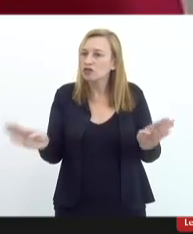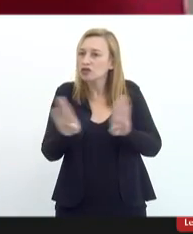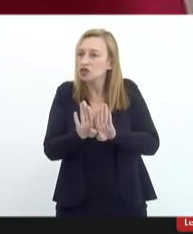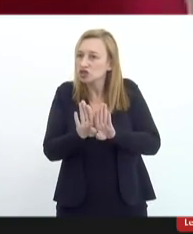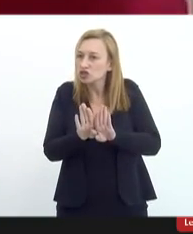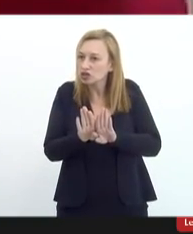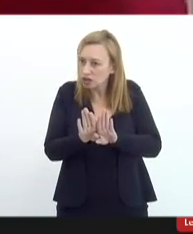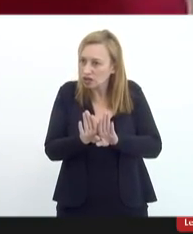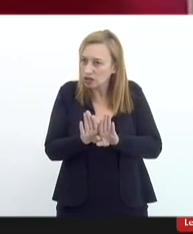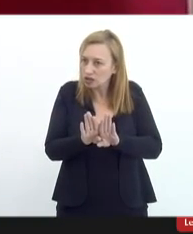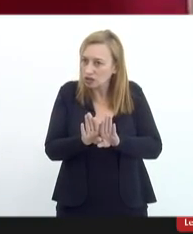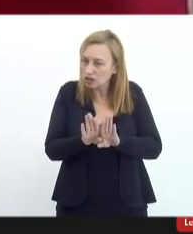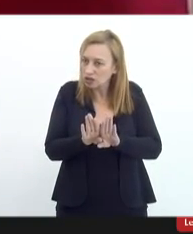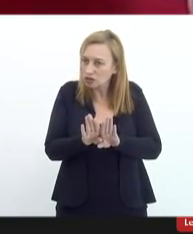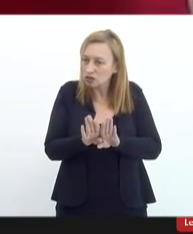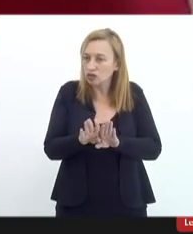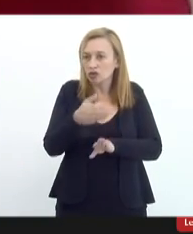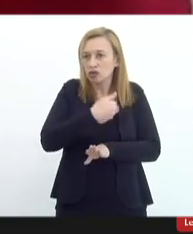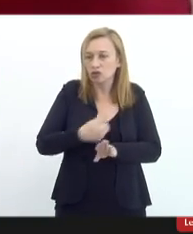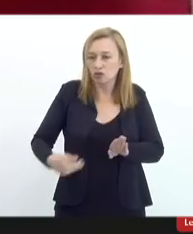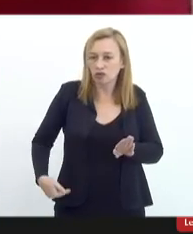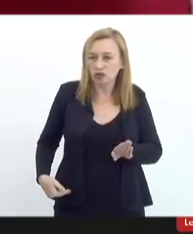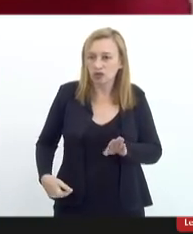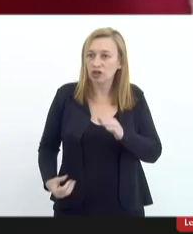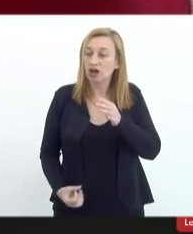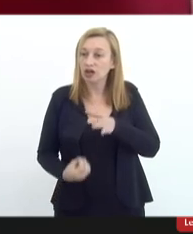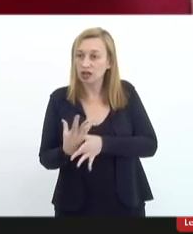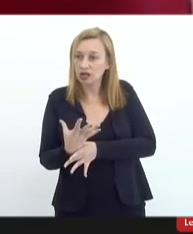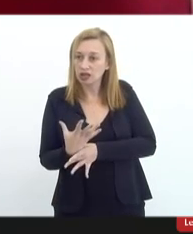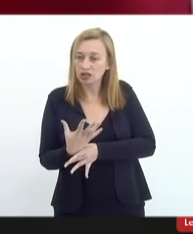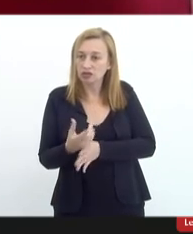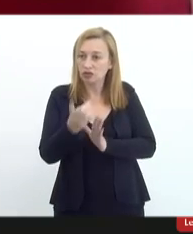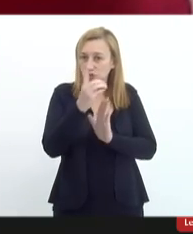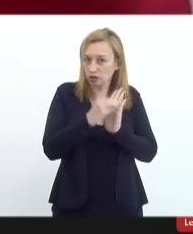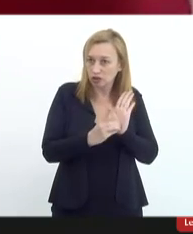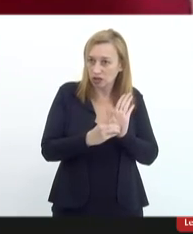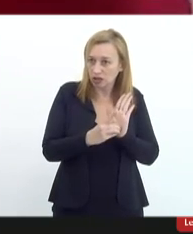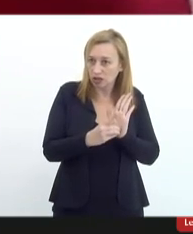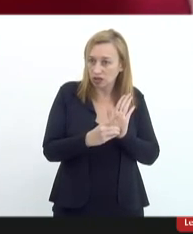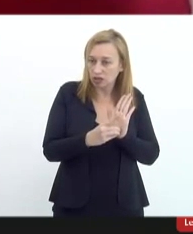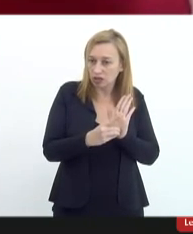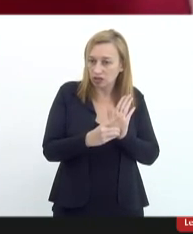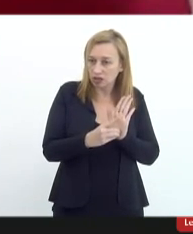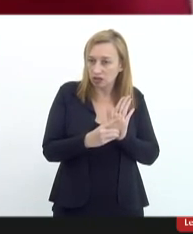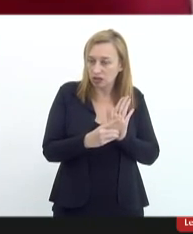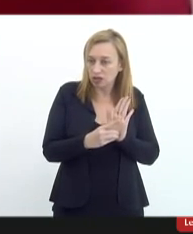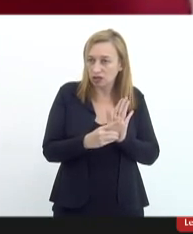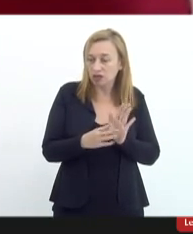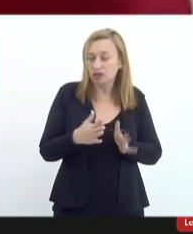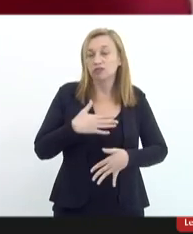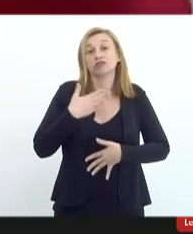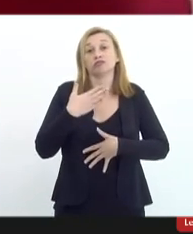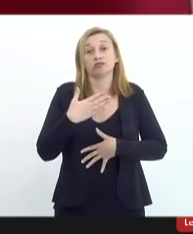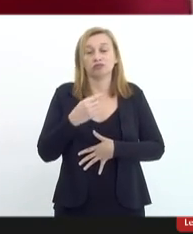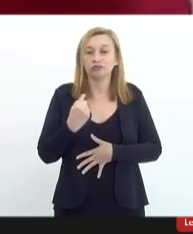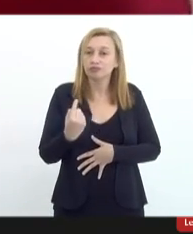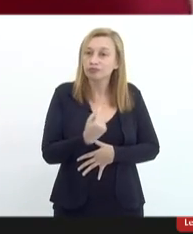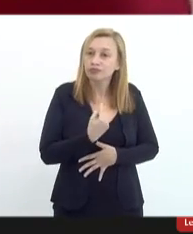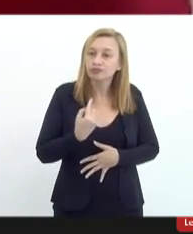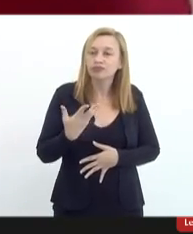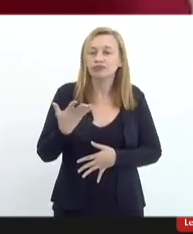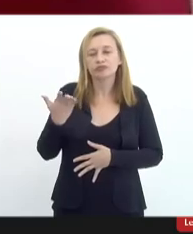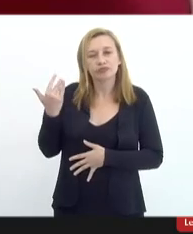uma canetada do então governador, porque a criação foi por um decreto, para surpresa nossa, na época